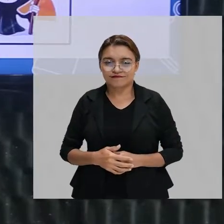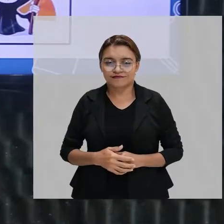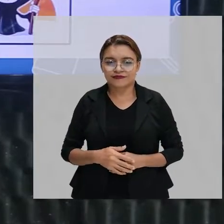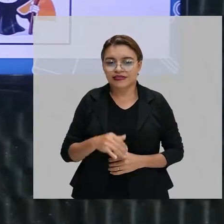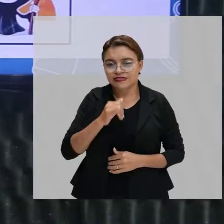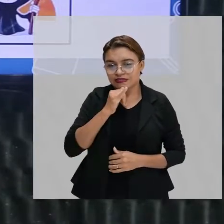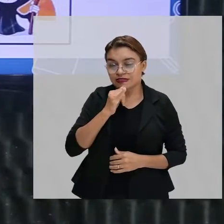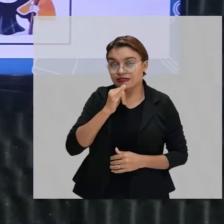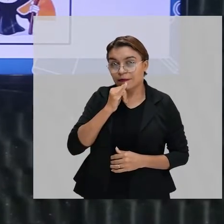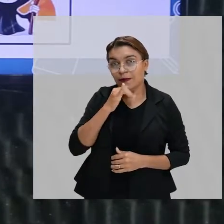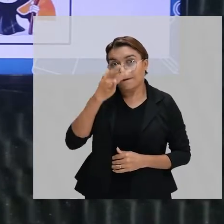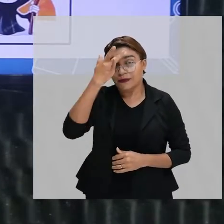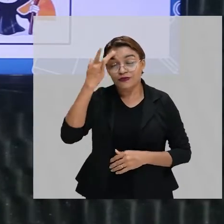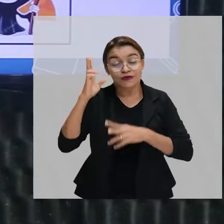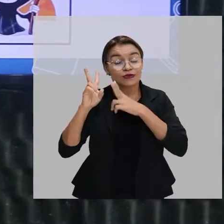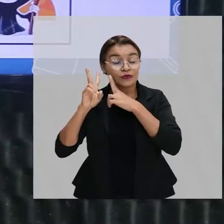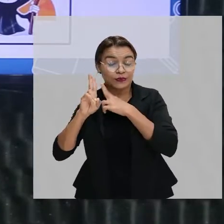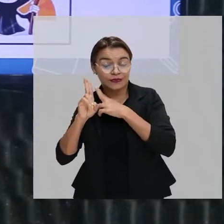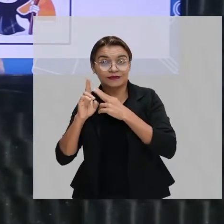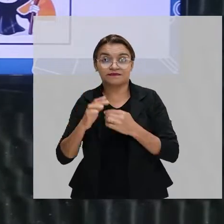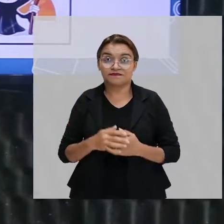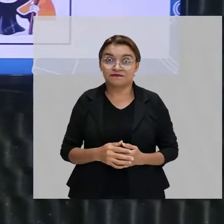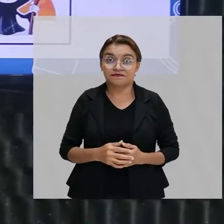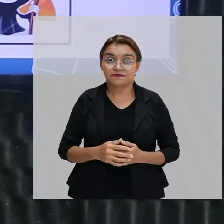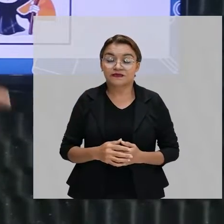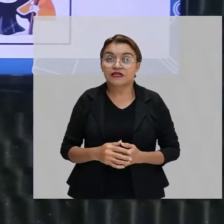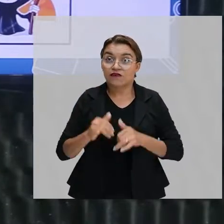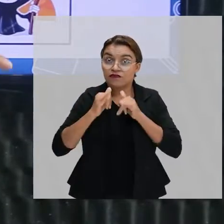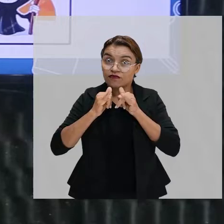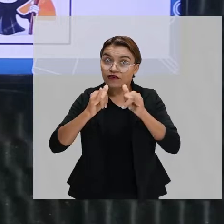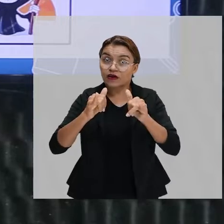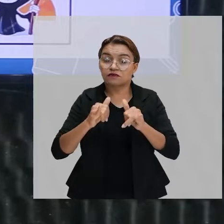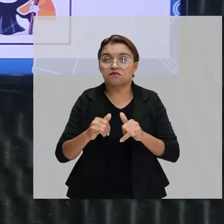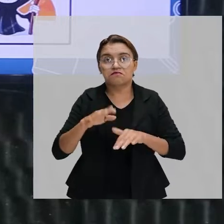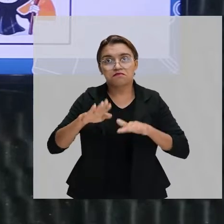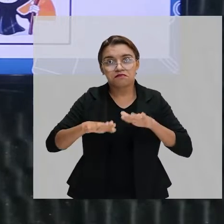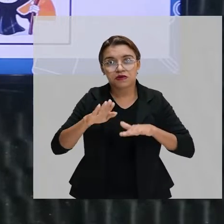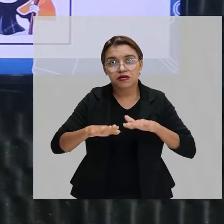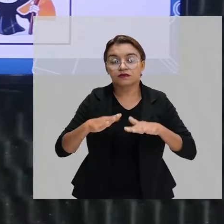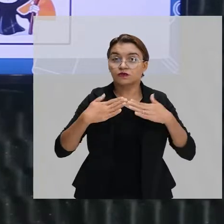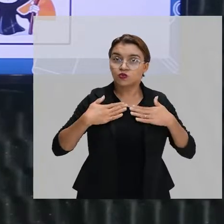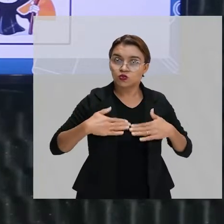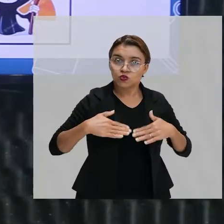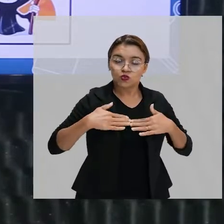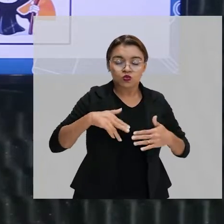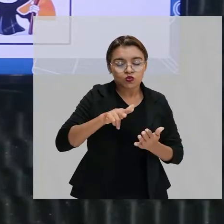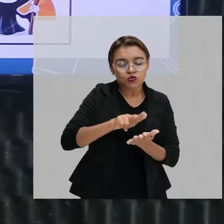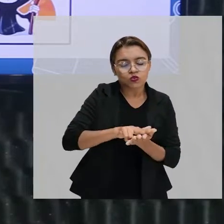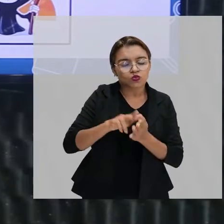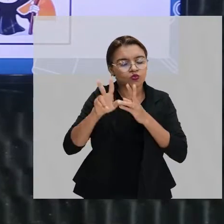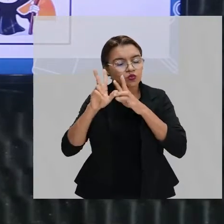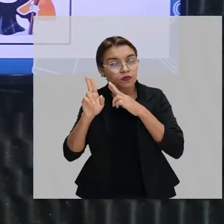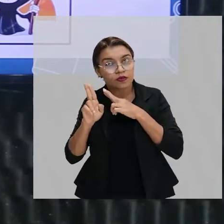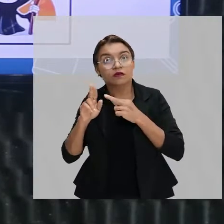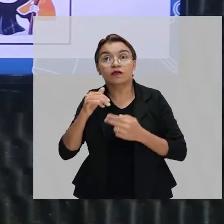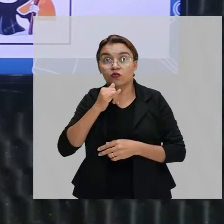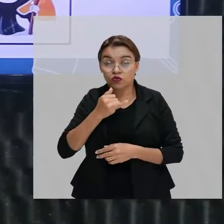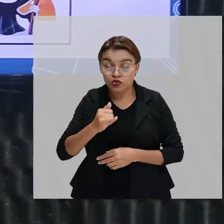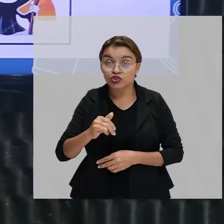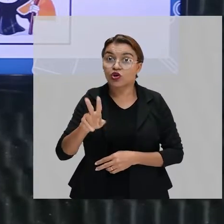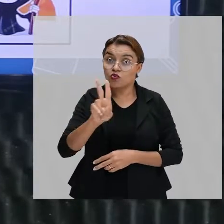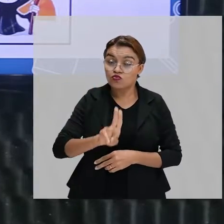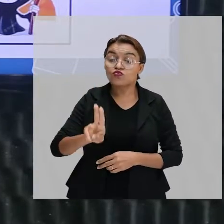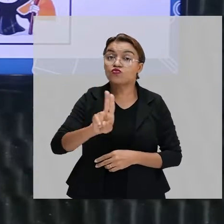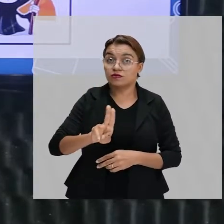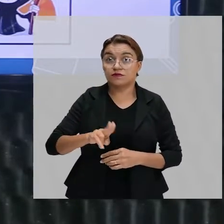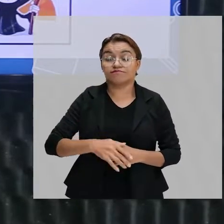coloca uma pessoa dormindo e digo a vocês que a pessoa mesmo em estado de repouso ela tem um gasto energético